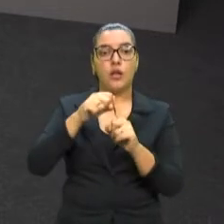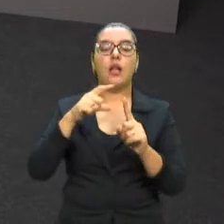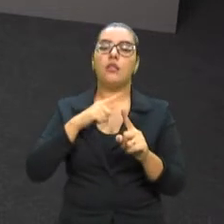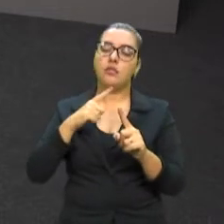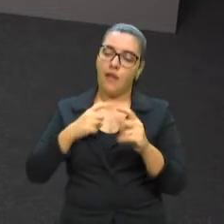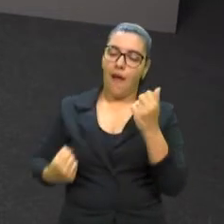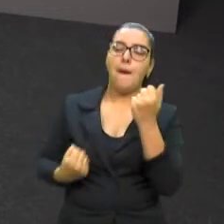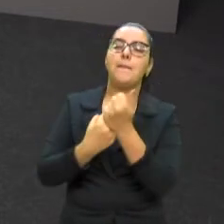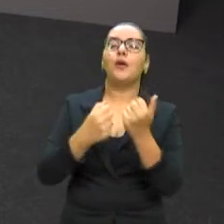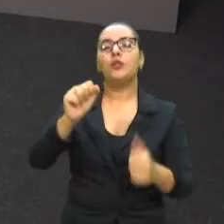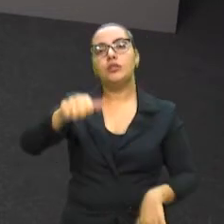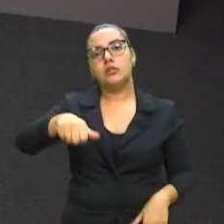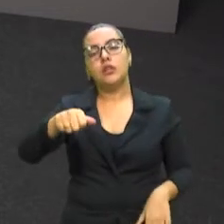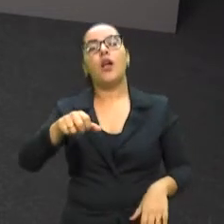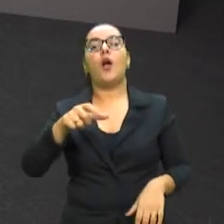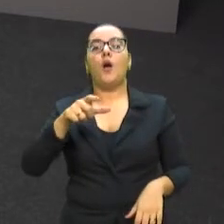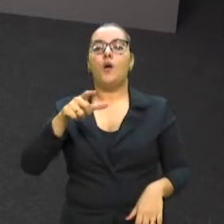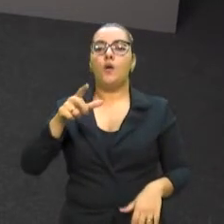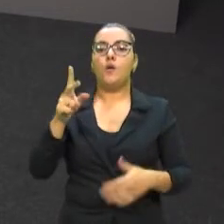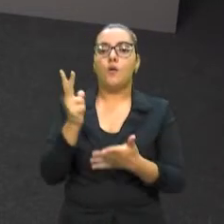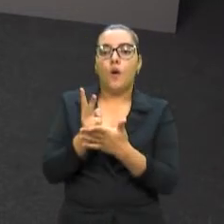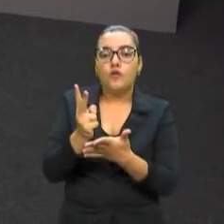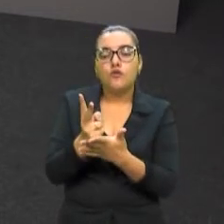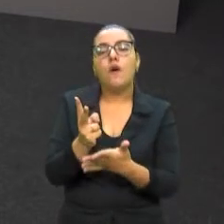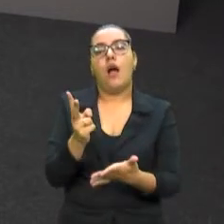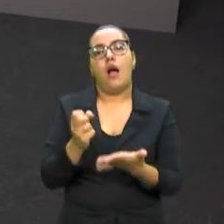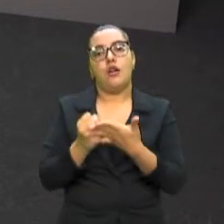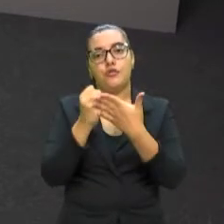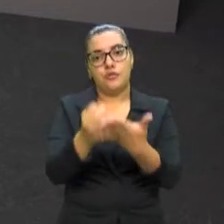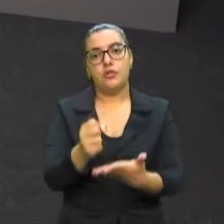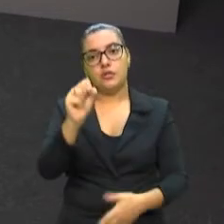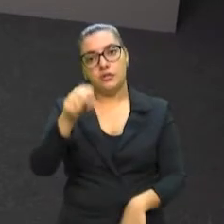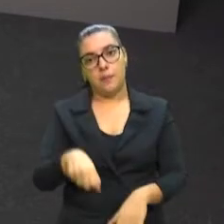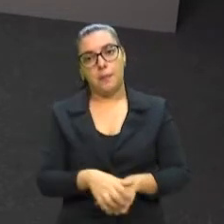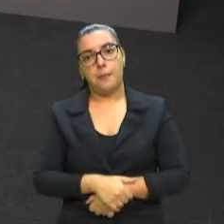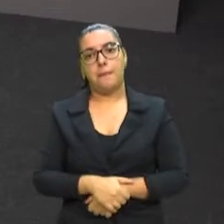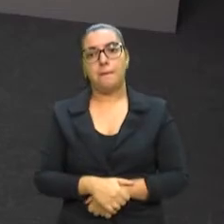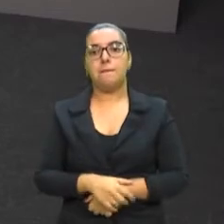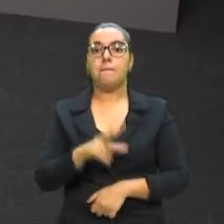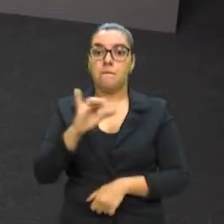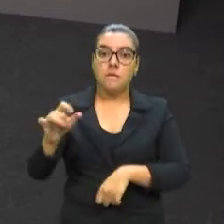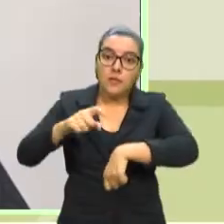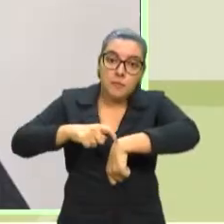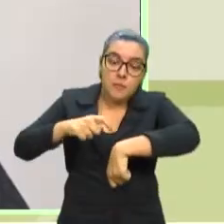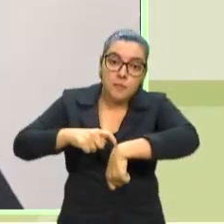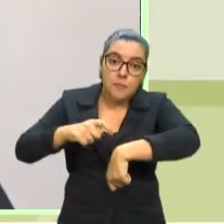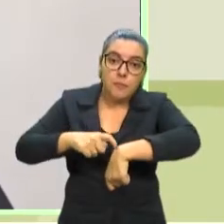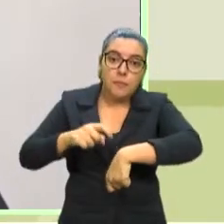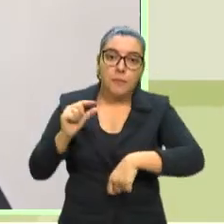né, e tem que continuar também ajudando, né? Sim, mas vai chegar um momento que